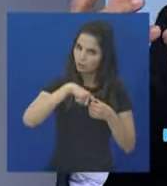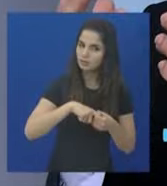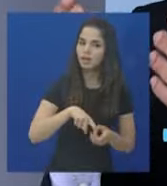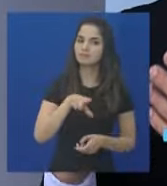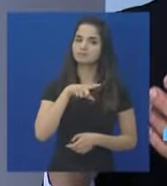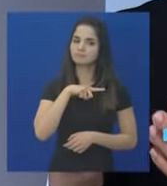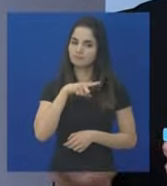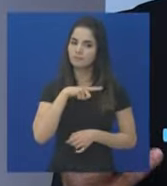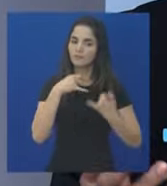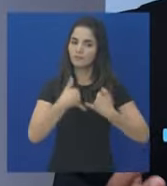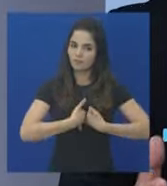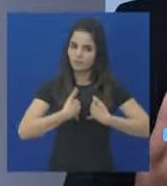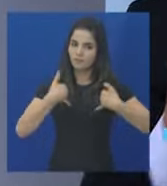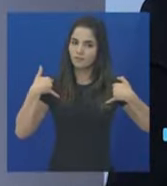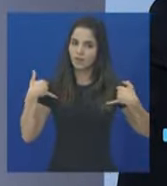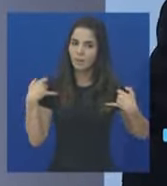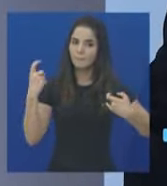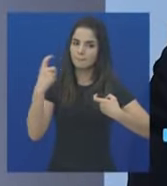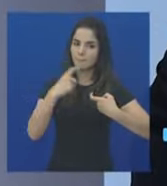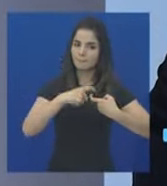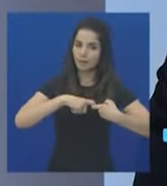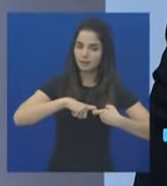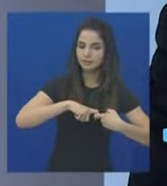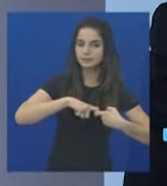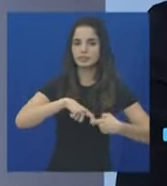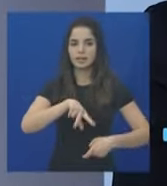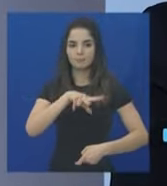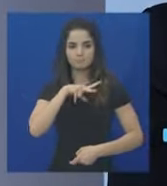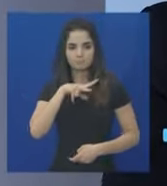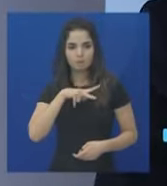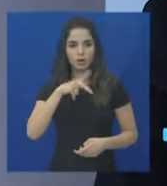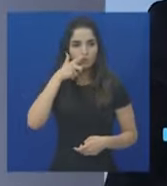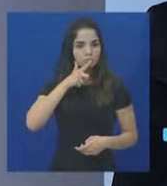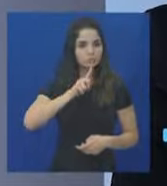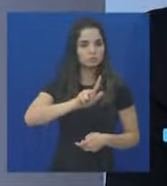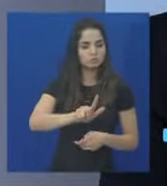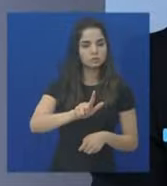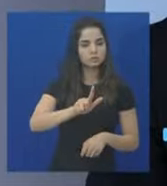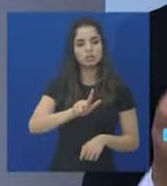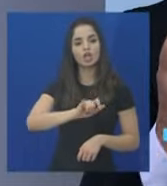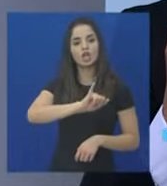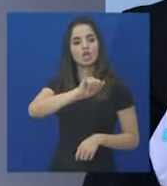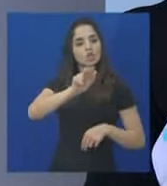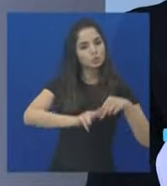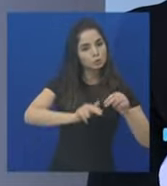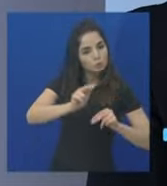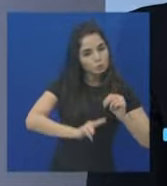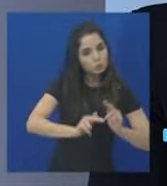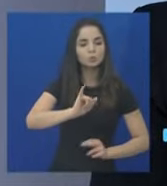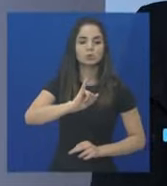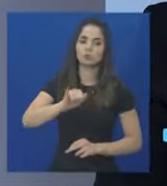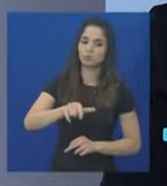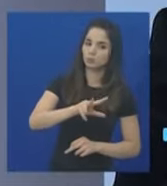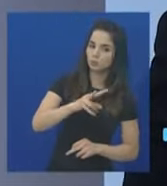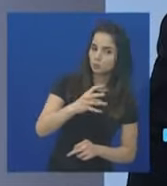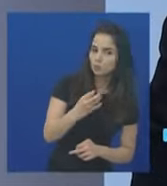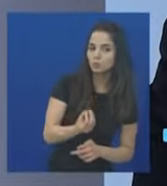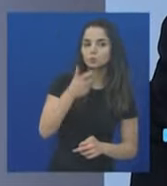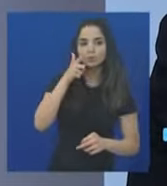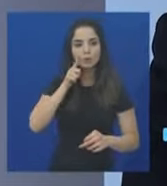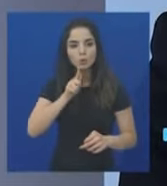parceria com a iniciativa privada, para que, principalmente na baixa temporada, possamos aquecer a economia. Porque